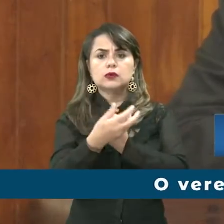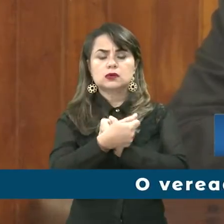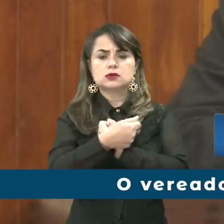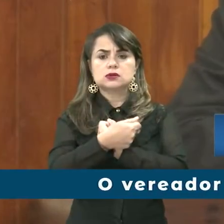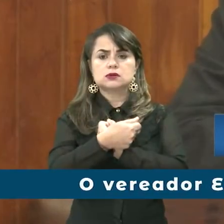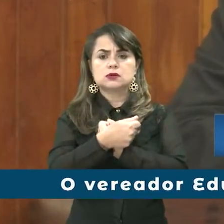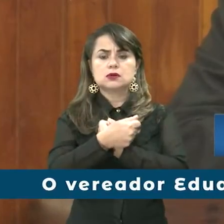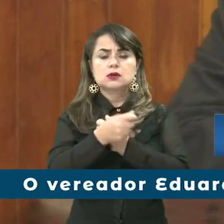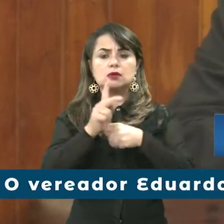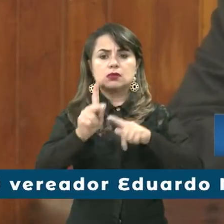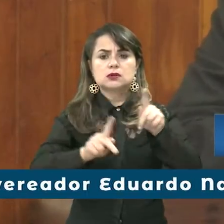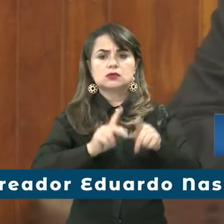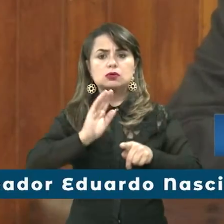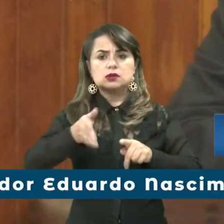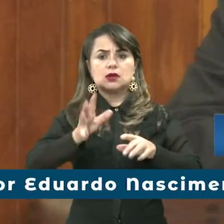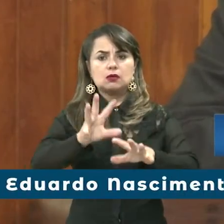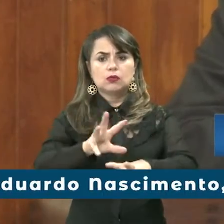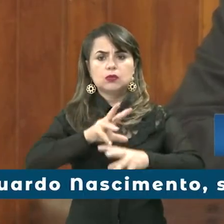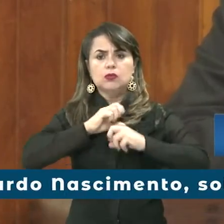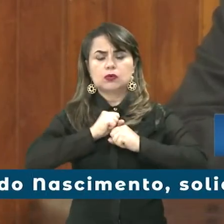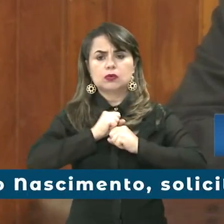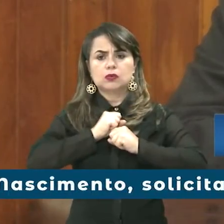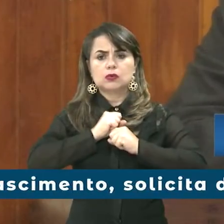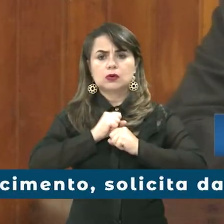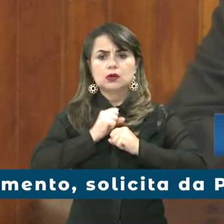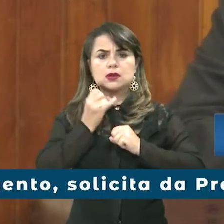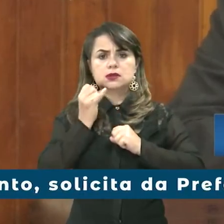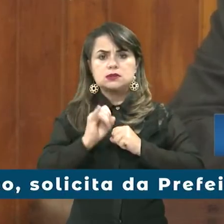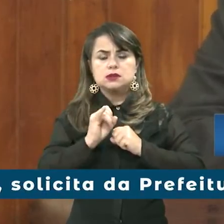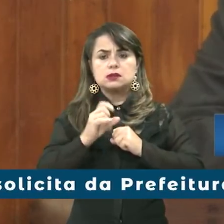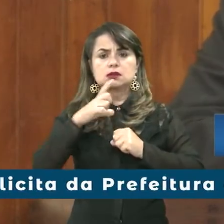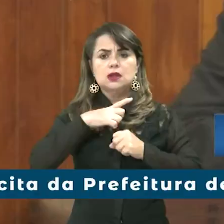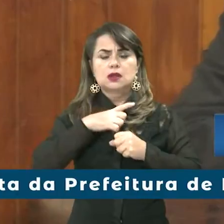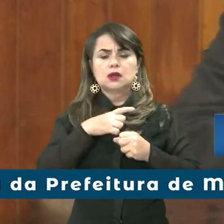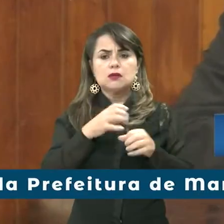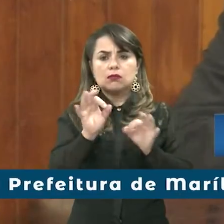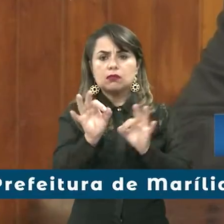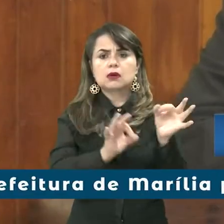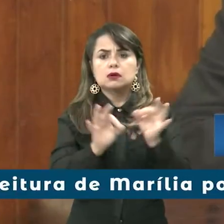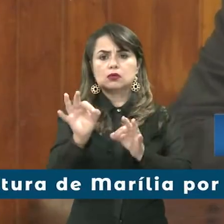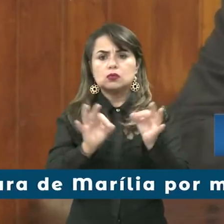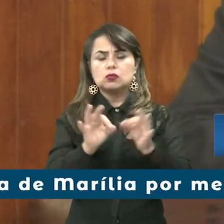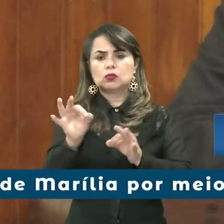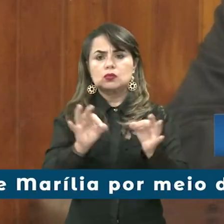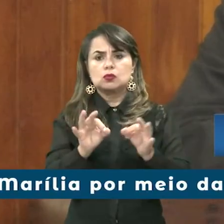né? E se já existem ações